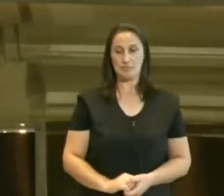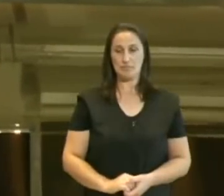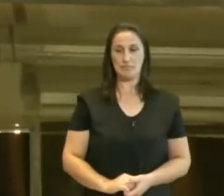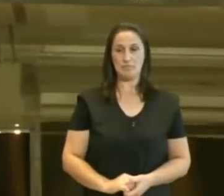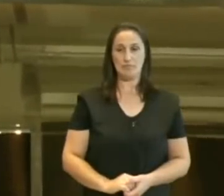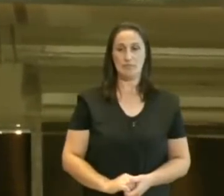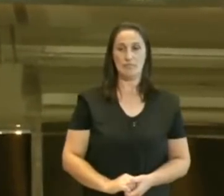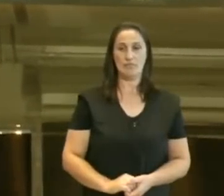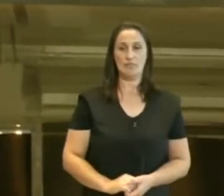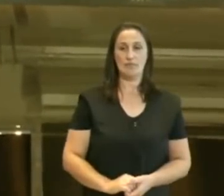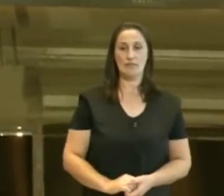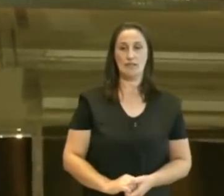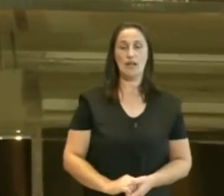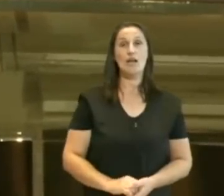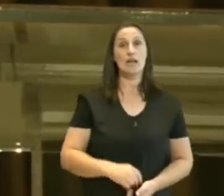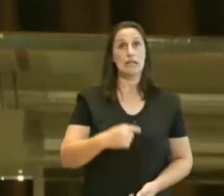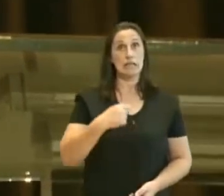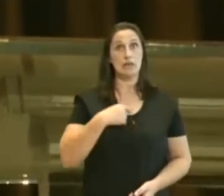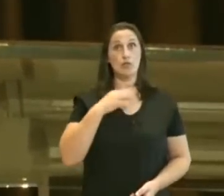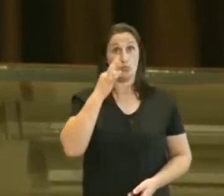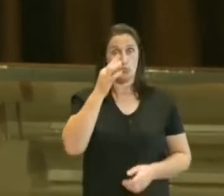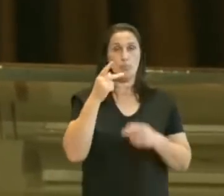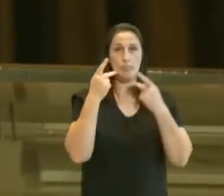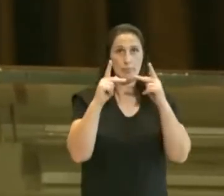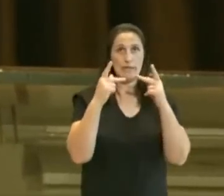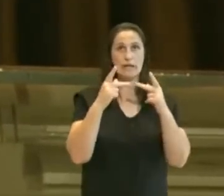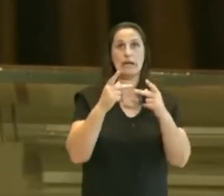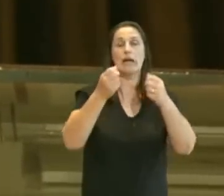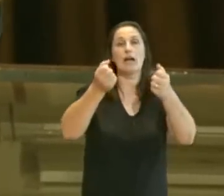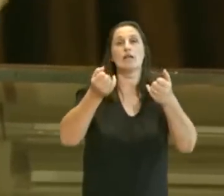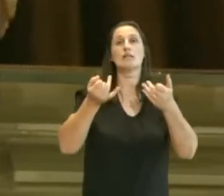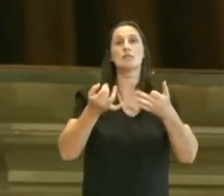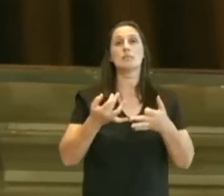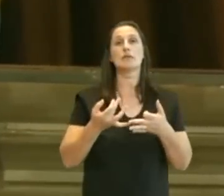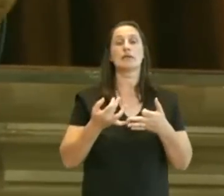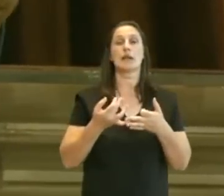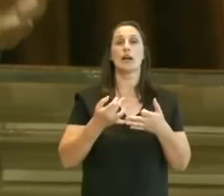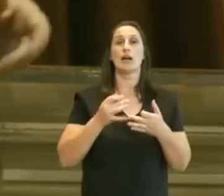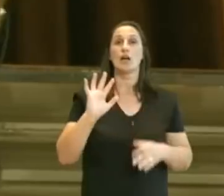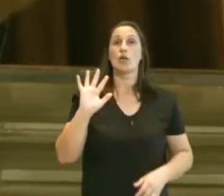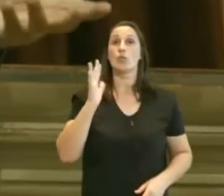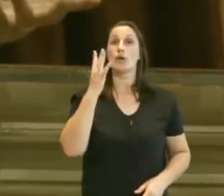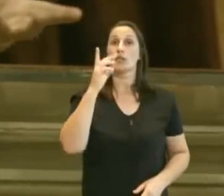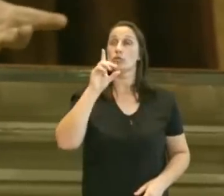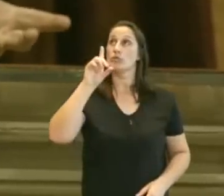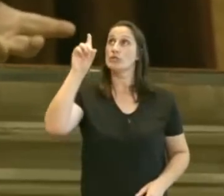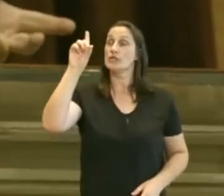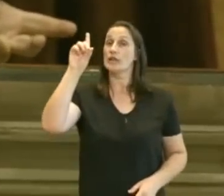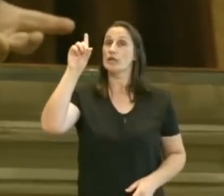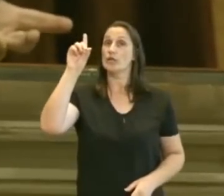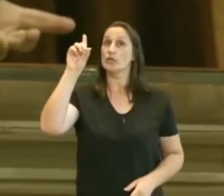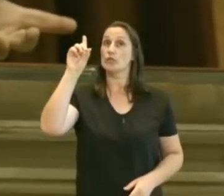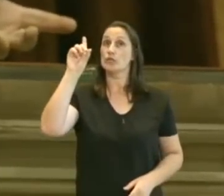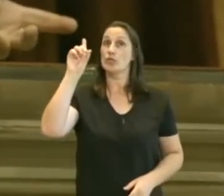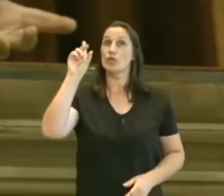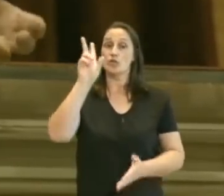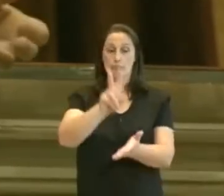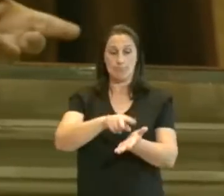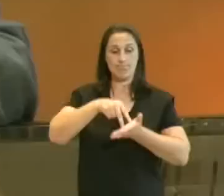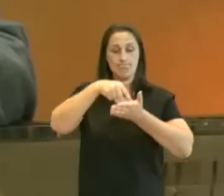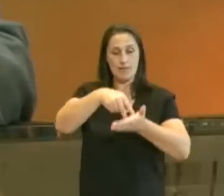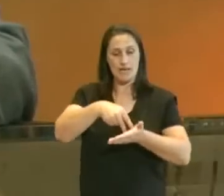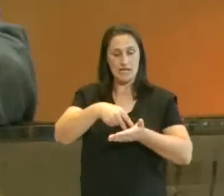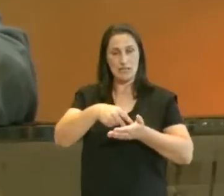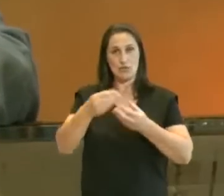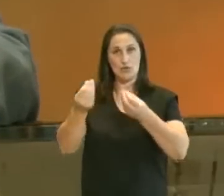Uma das mensagens que eu vou pregar fala que quando Deus nos levanta das cinzas, Ele